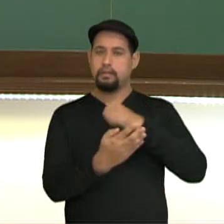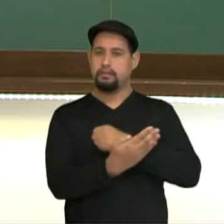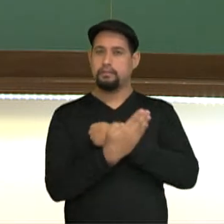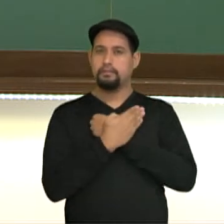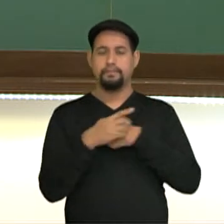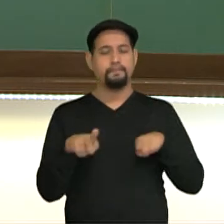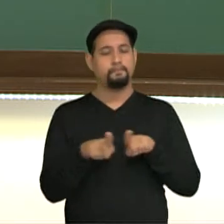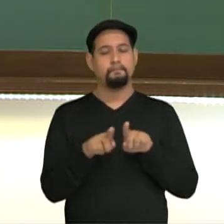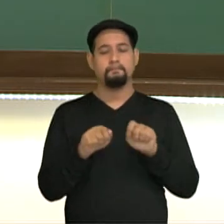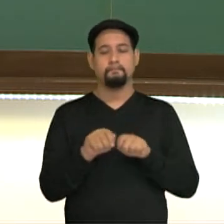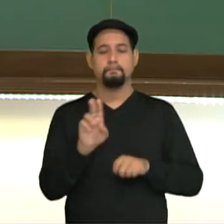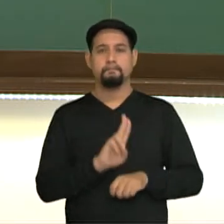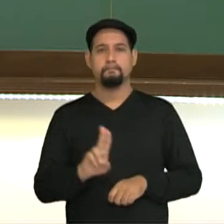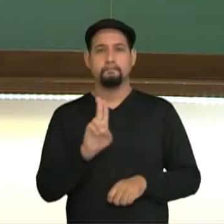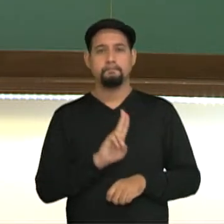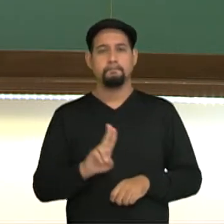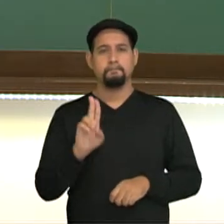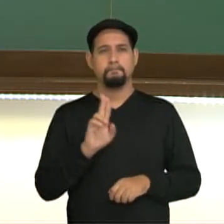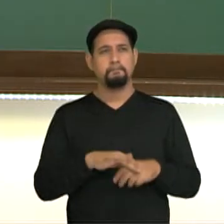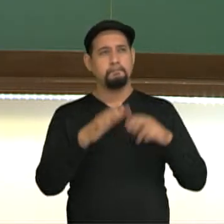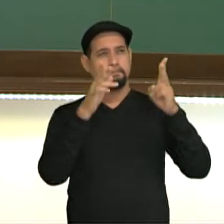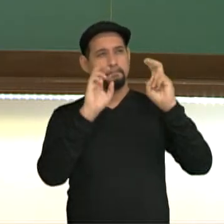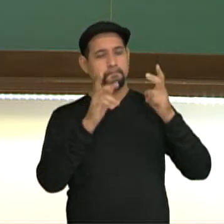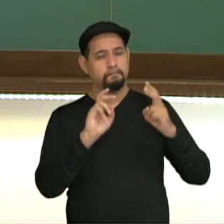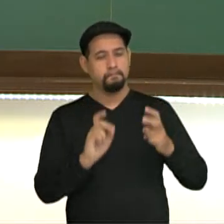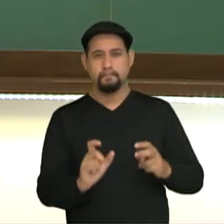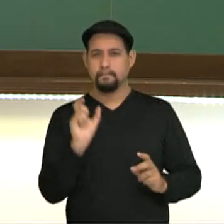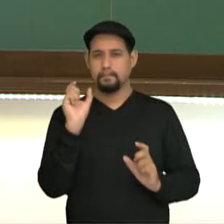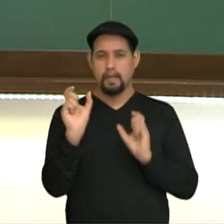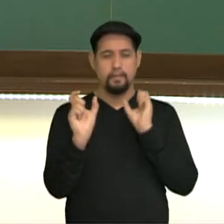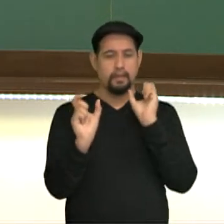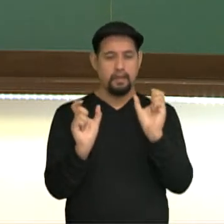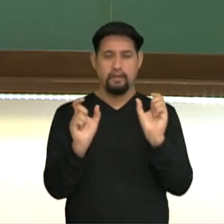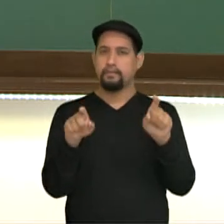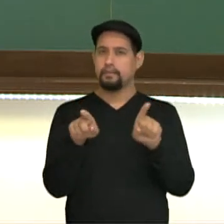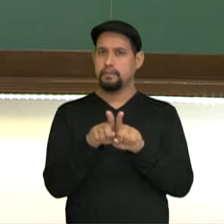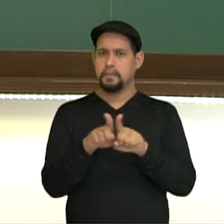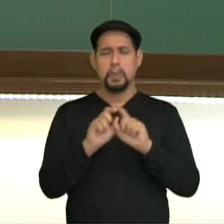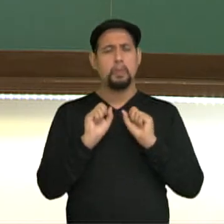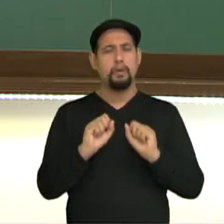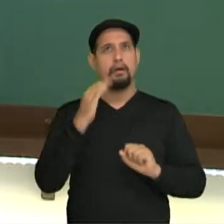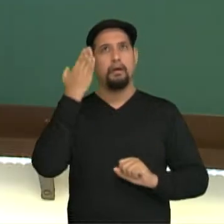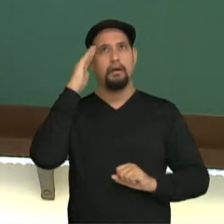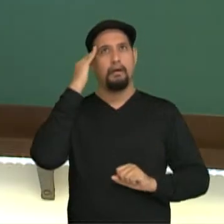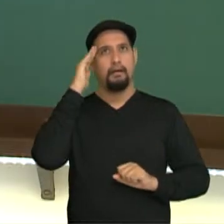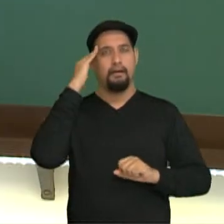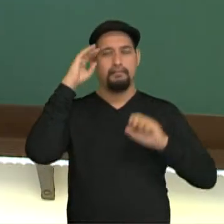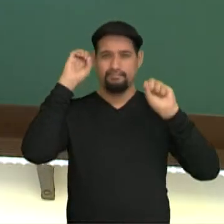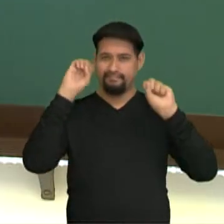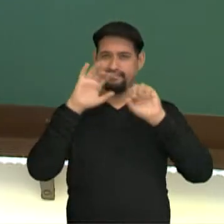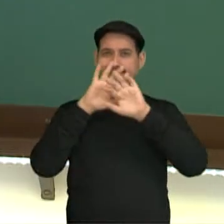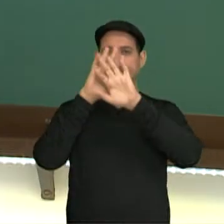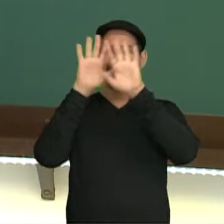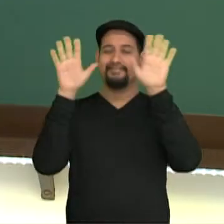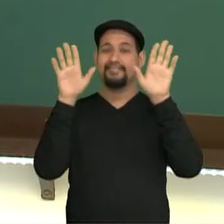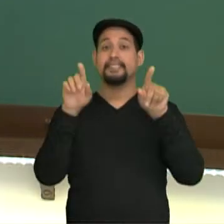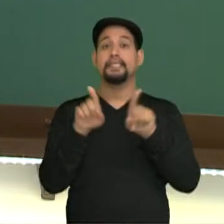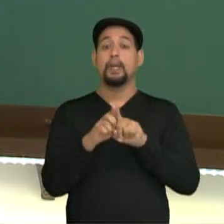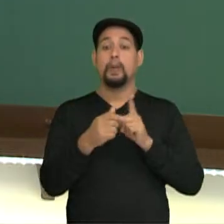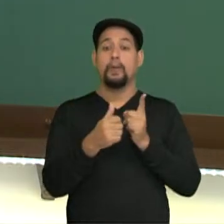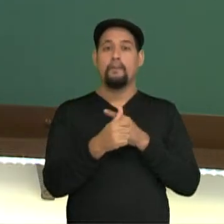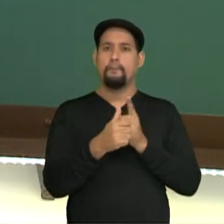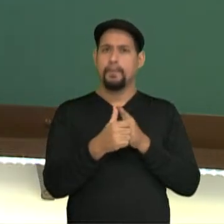a fazer a utilização, a verificar as palavras, verificar as sentenças e poder entender. Então, no nosso quadrinho, no